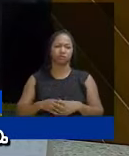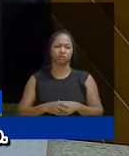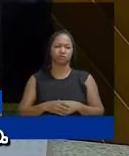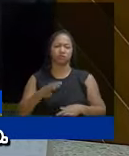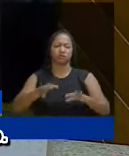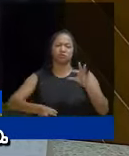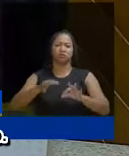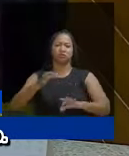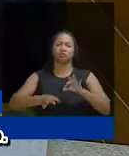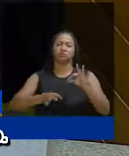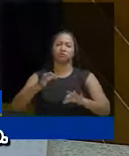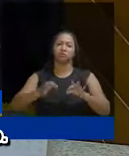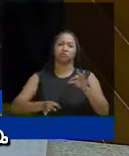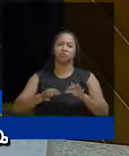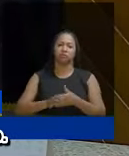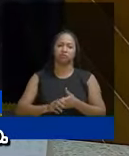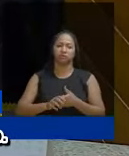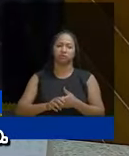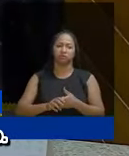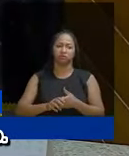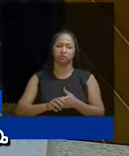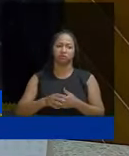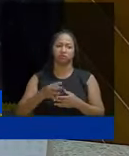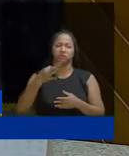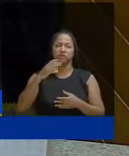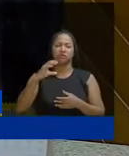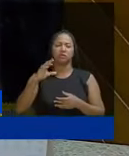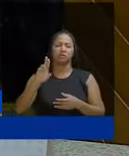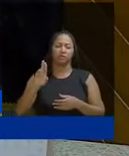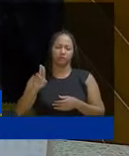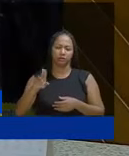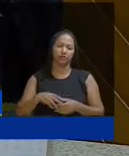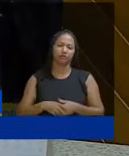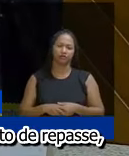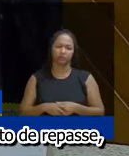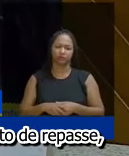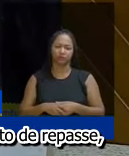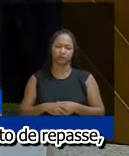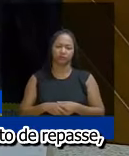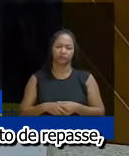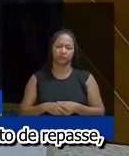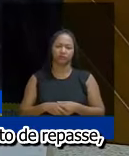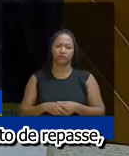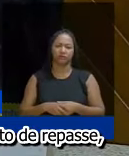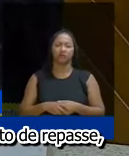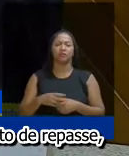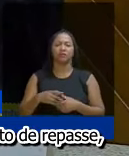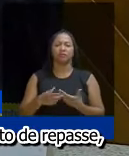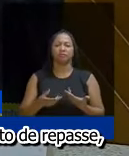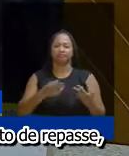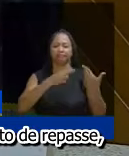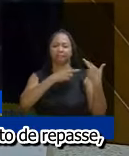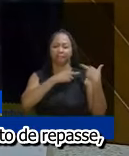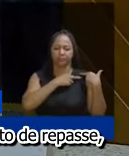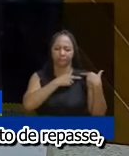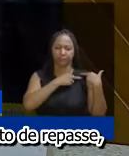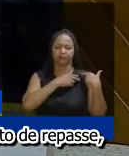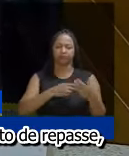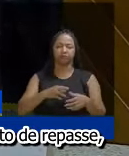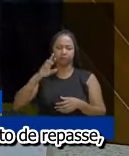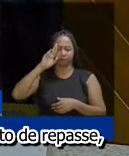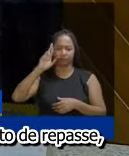do julgamento no Tribunal de Contas da União. Conduta: na condição de gestores sucessores